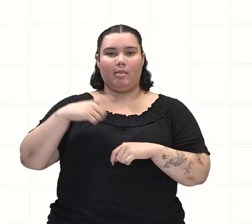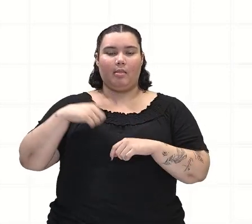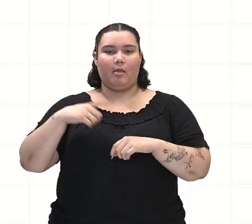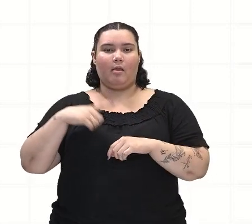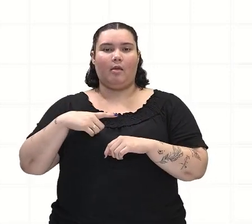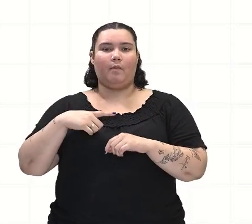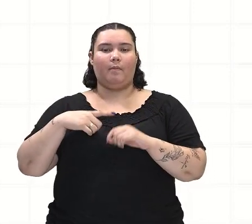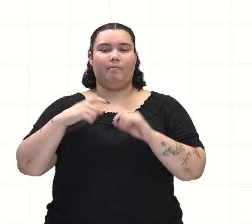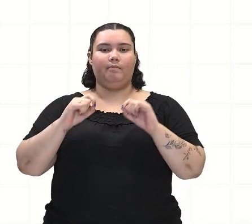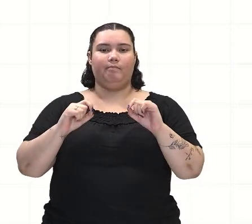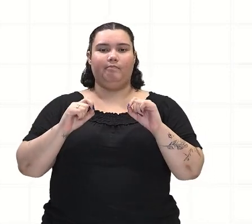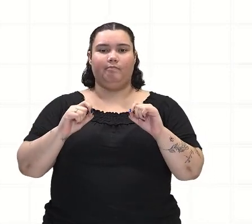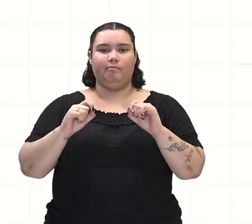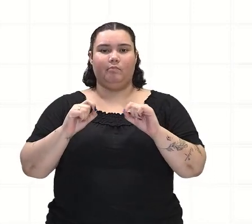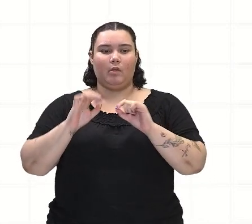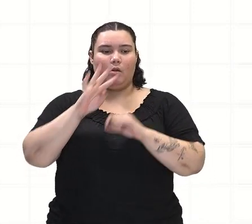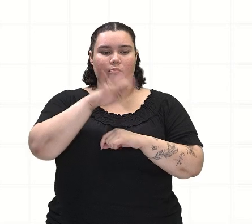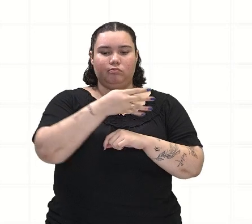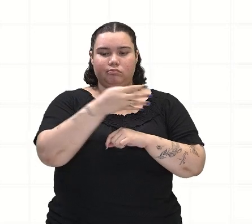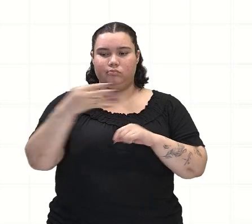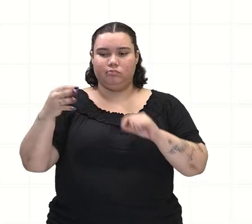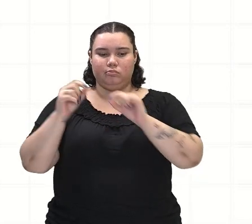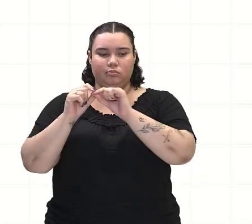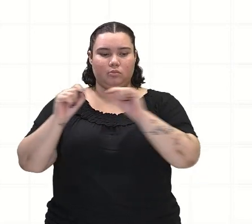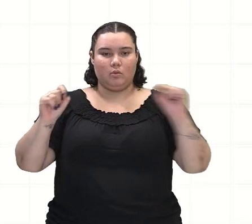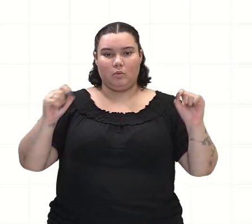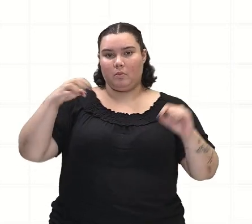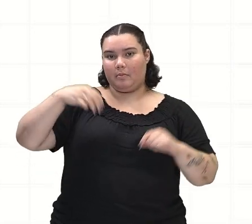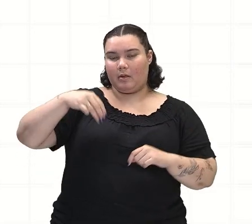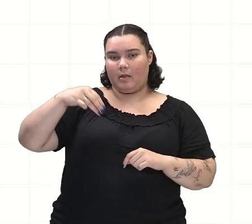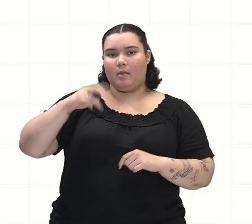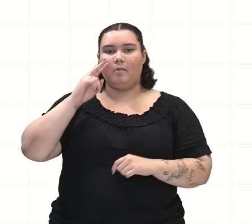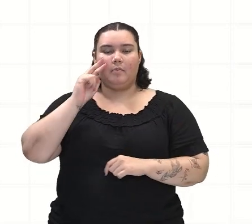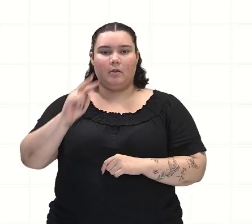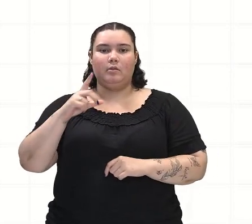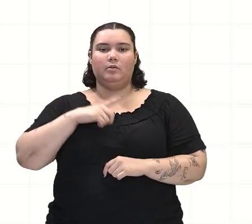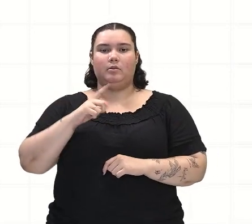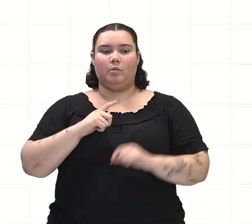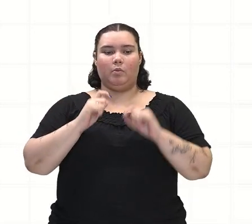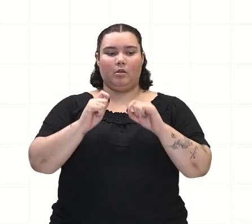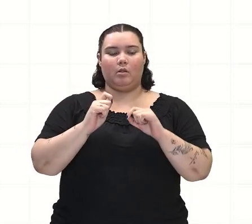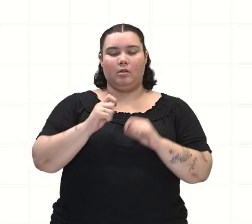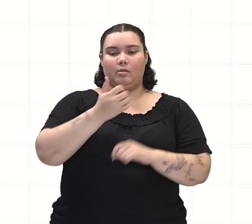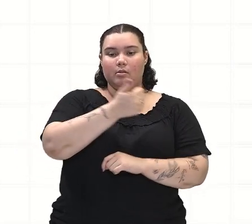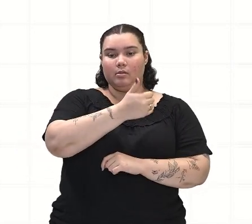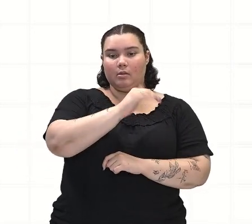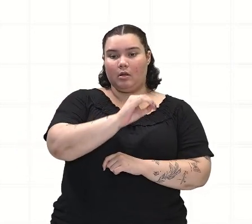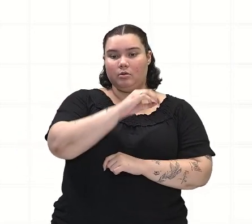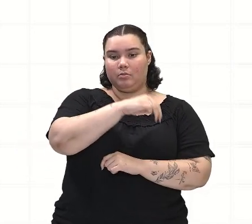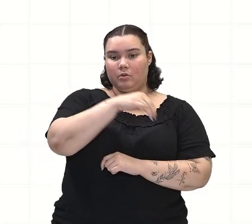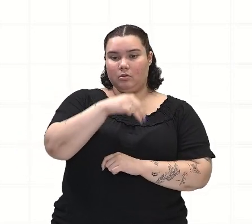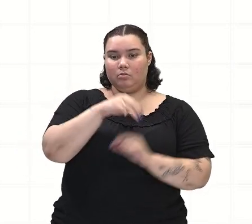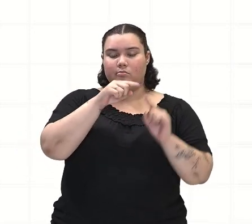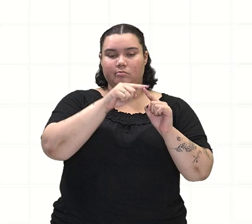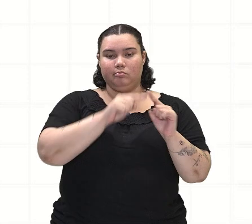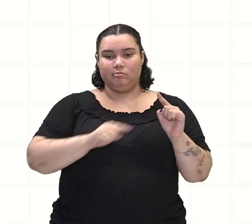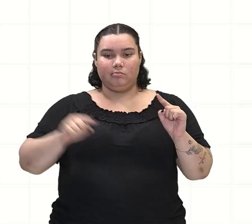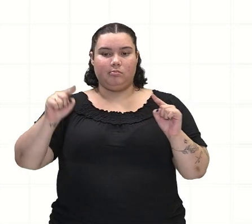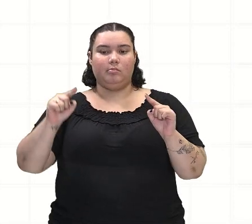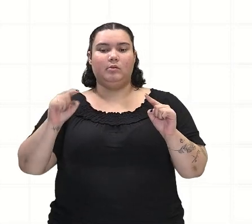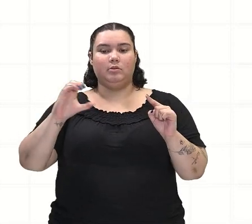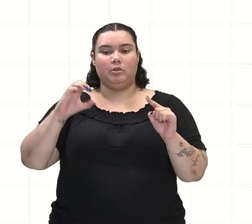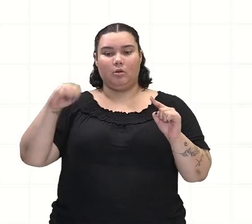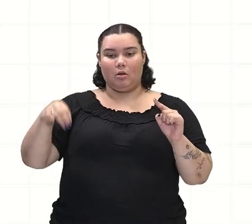olhar aí os submúltiplos do metro, né, a gente passa de milímetro para centímetro dividindo por